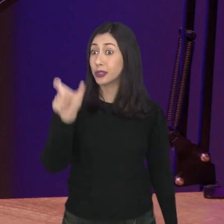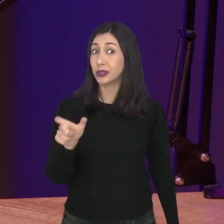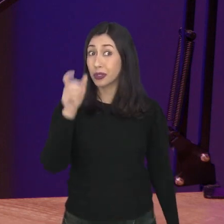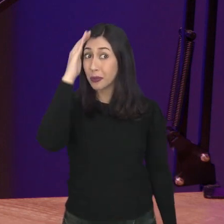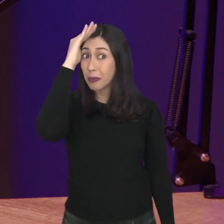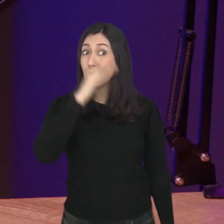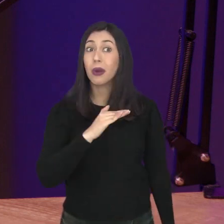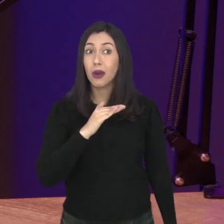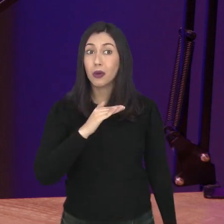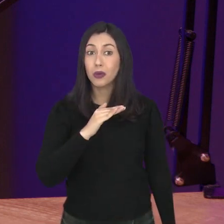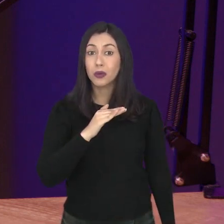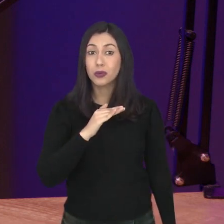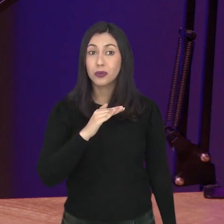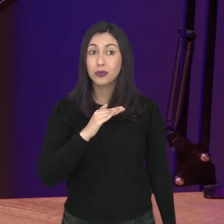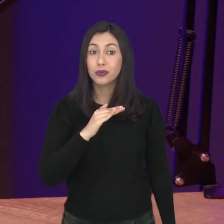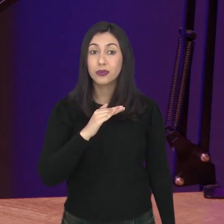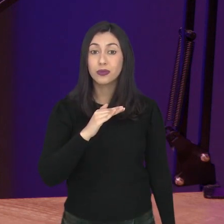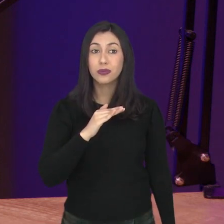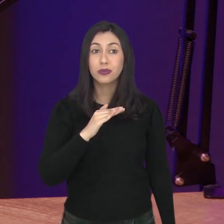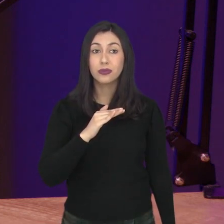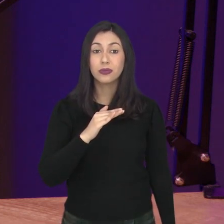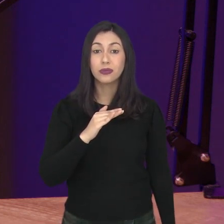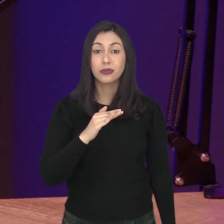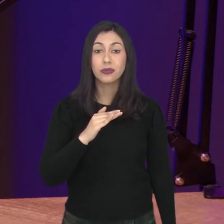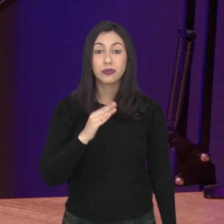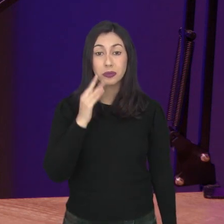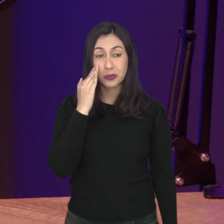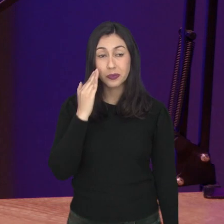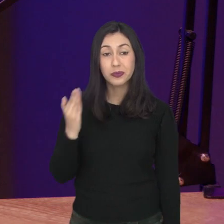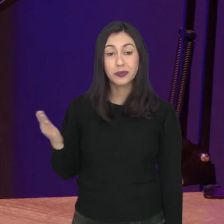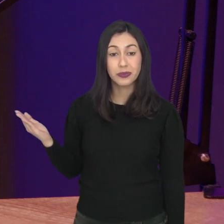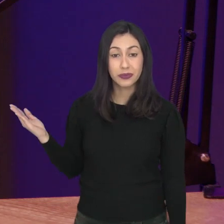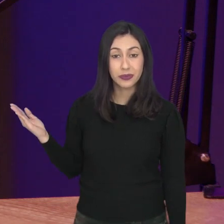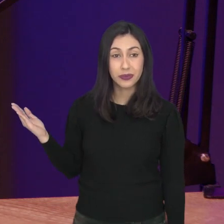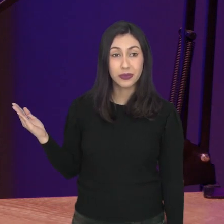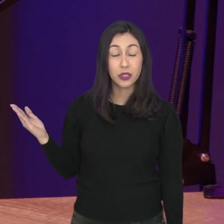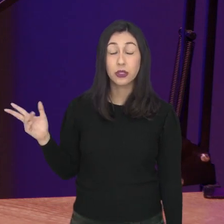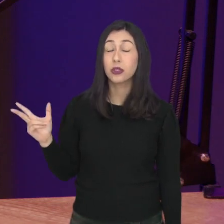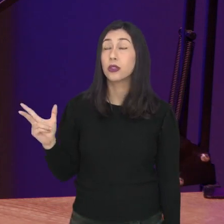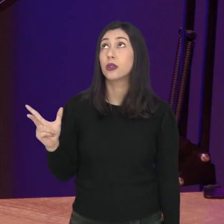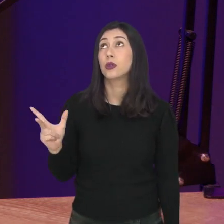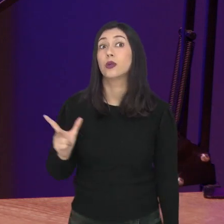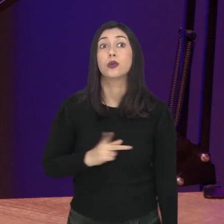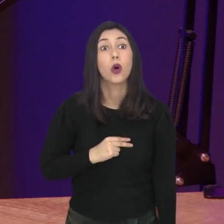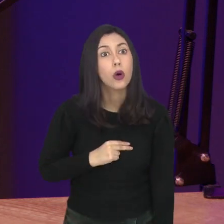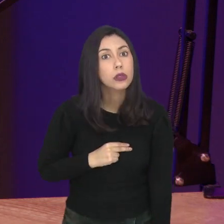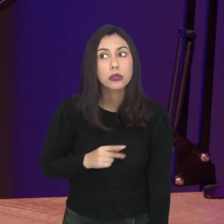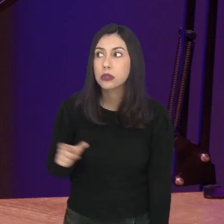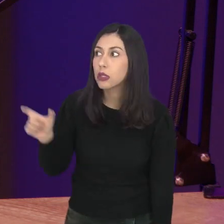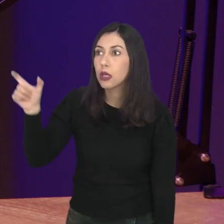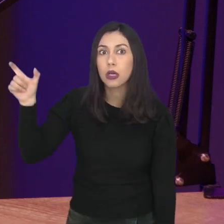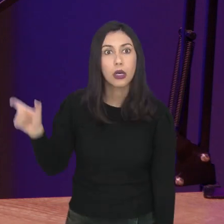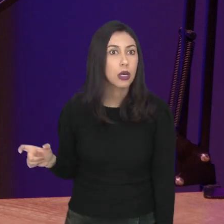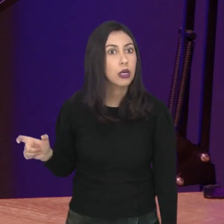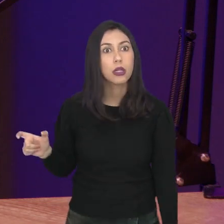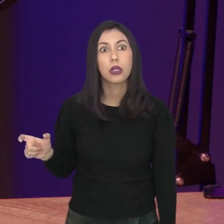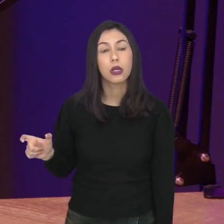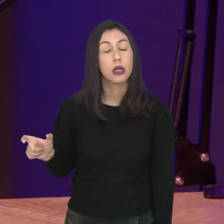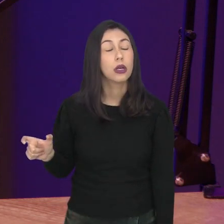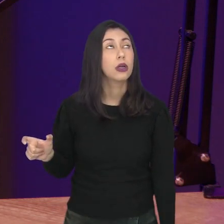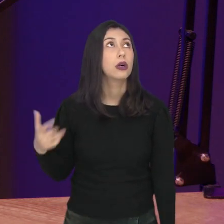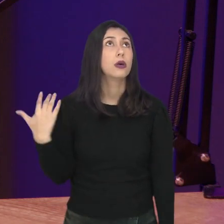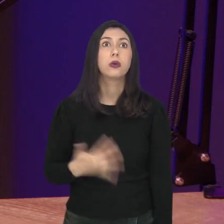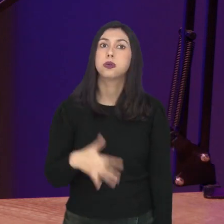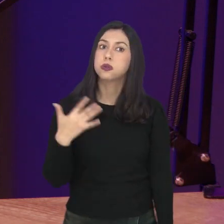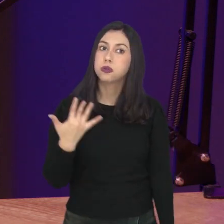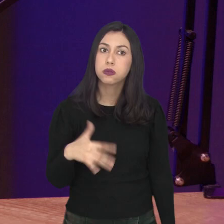agressora, que seria a Yeonjin, a Park Yeonjin. Meu Deus do céu, essa personagem, Ela